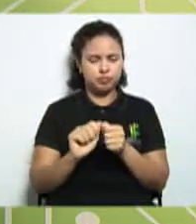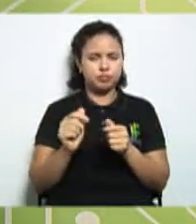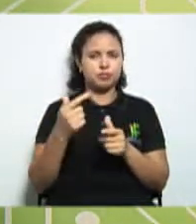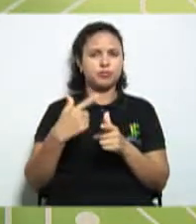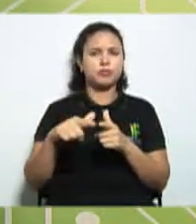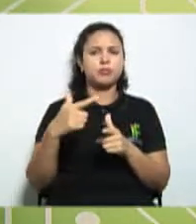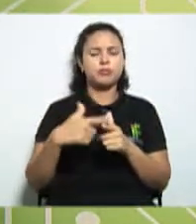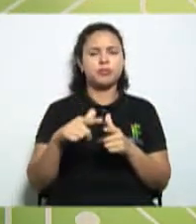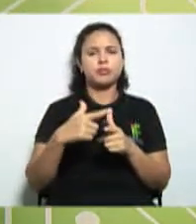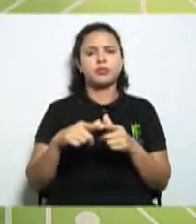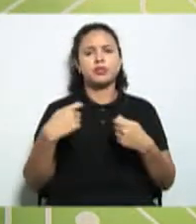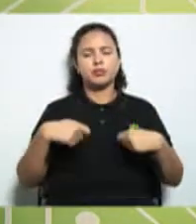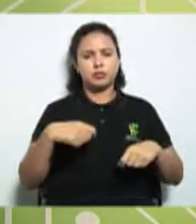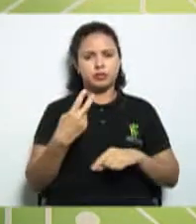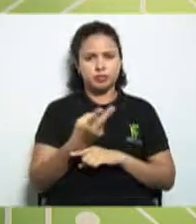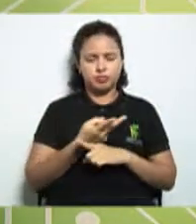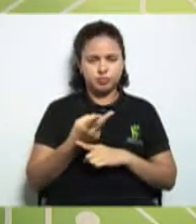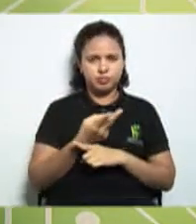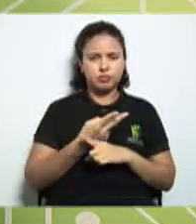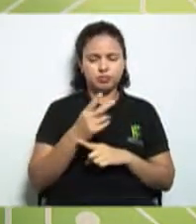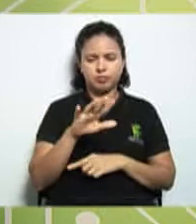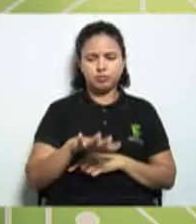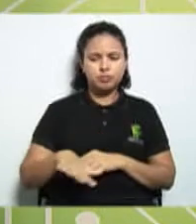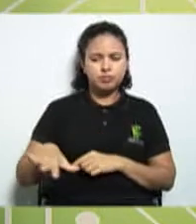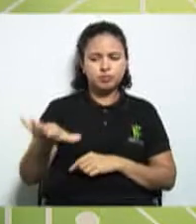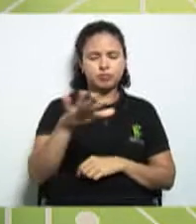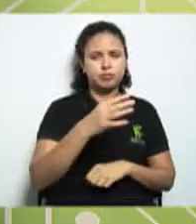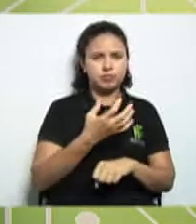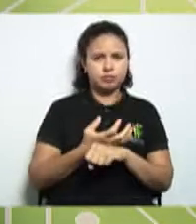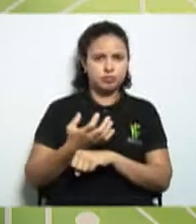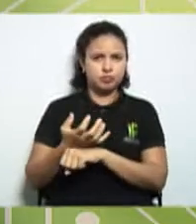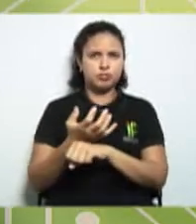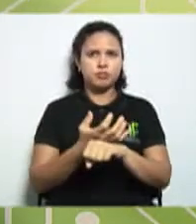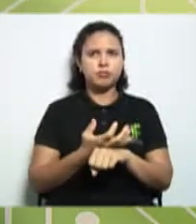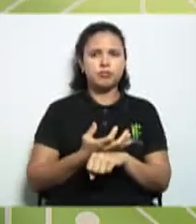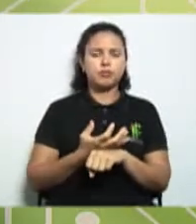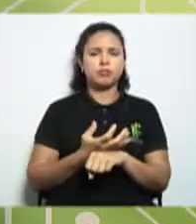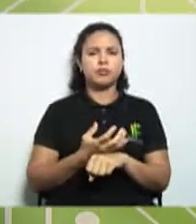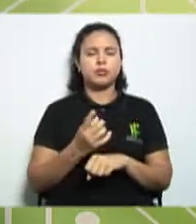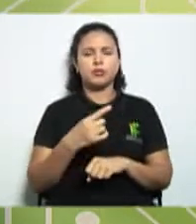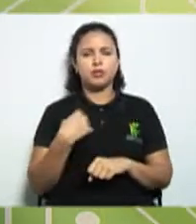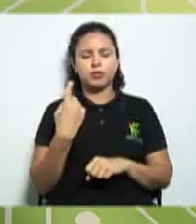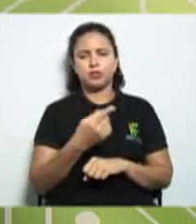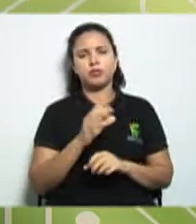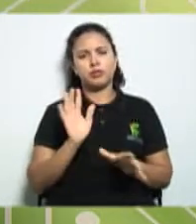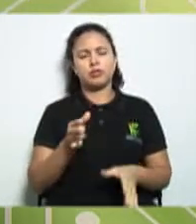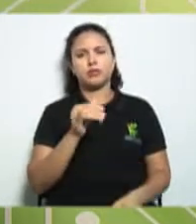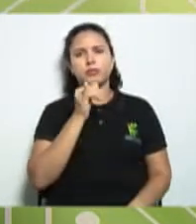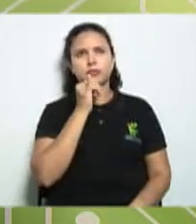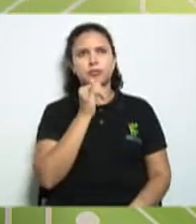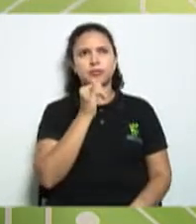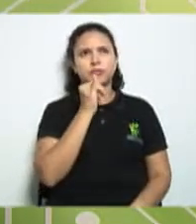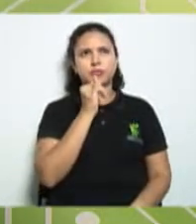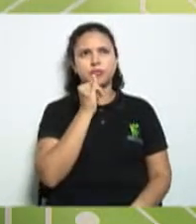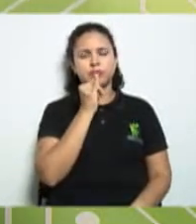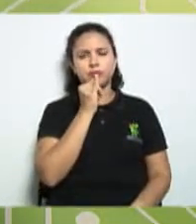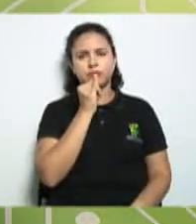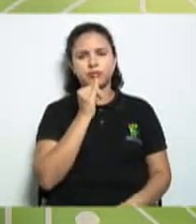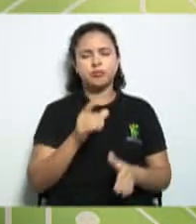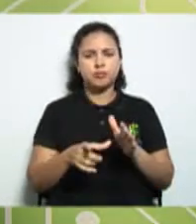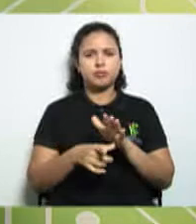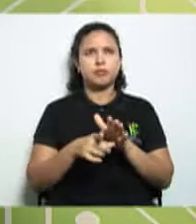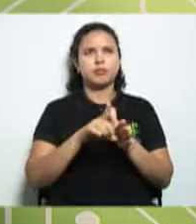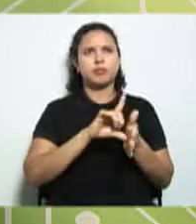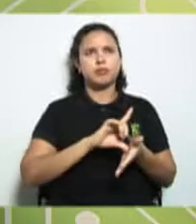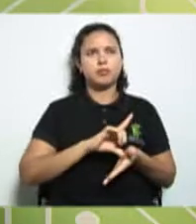problema? Eu tenho que procurar nesses campos disciplinares. Então, nós exemplificamos, né, na aula anterior